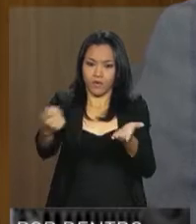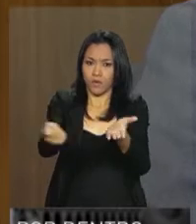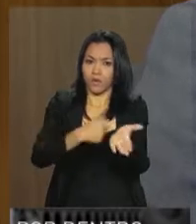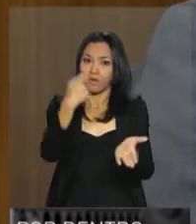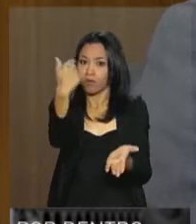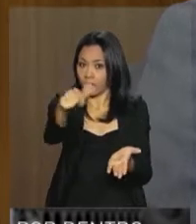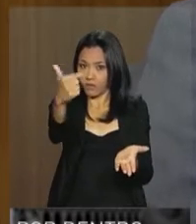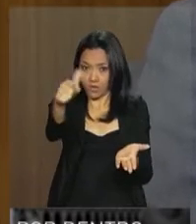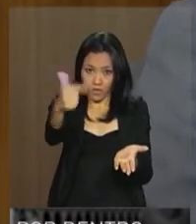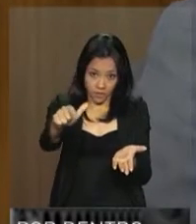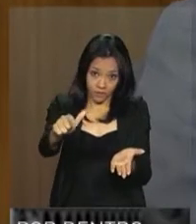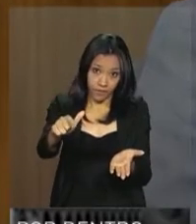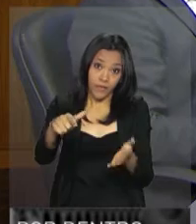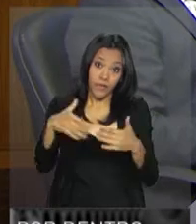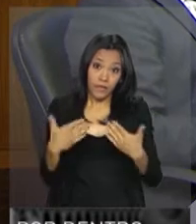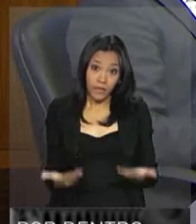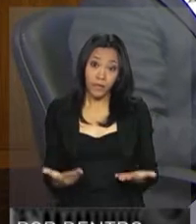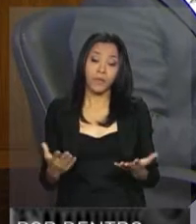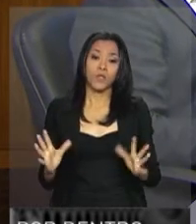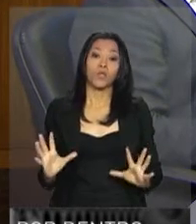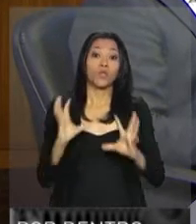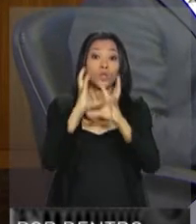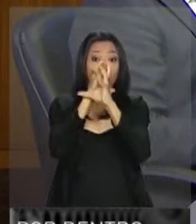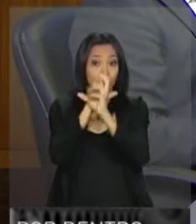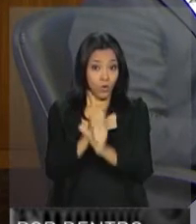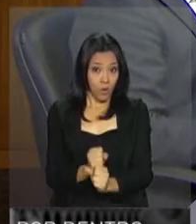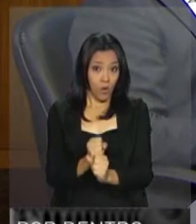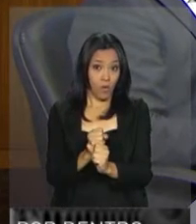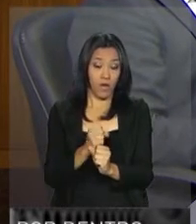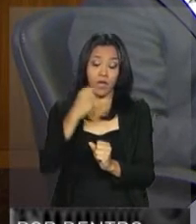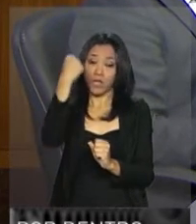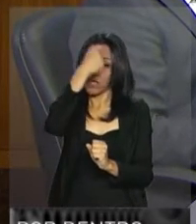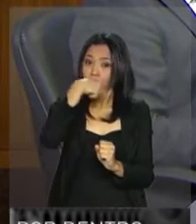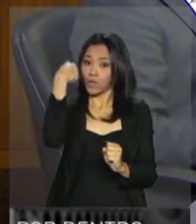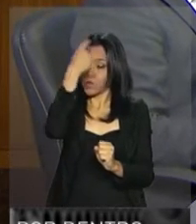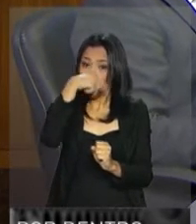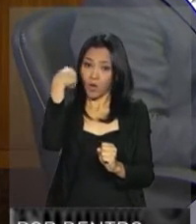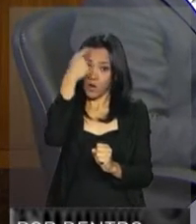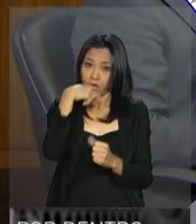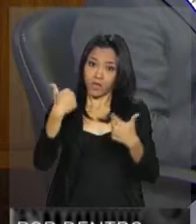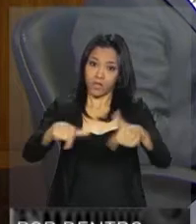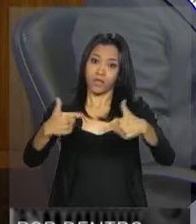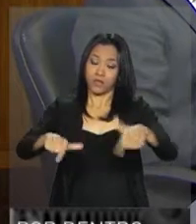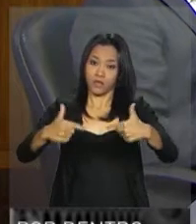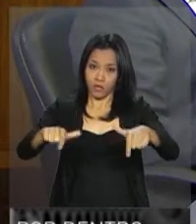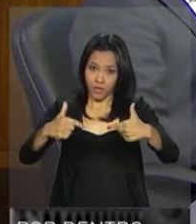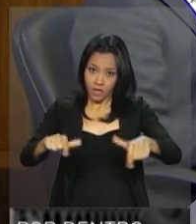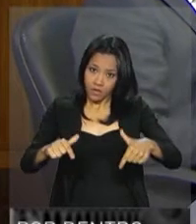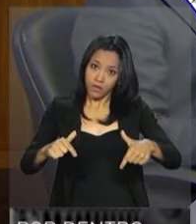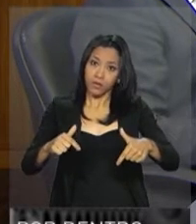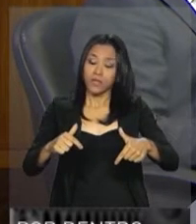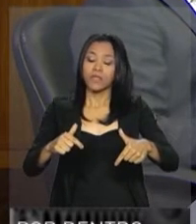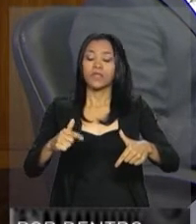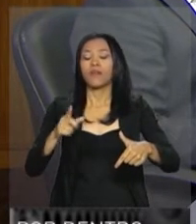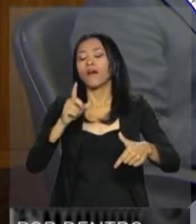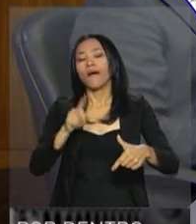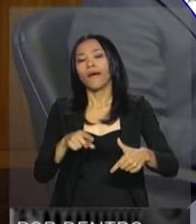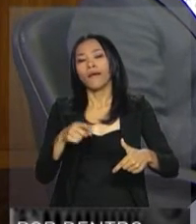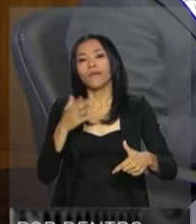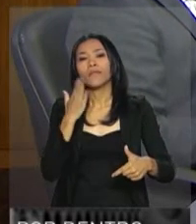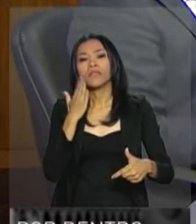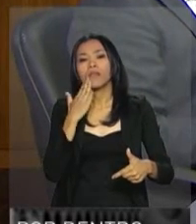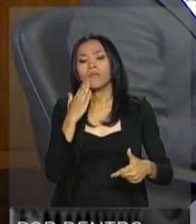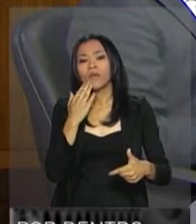tomador o somatório das horas trabalhadas a com relação à quantidade de